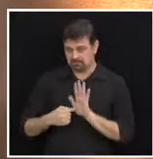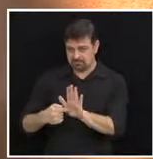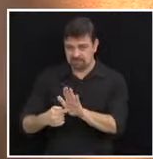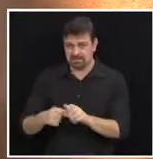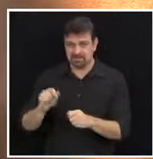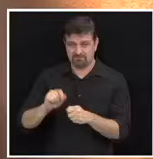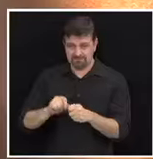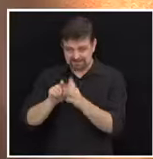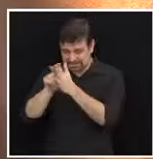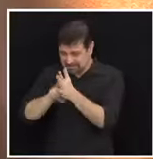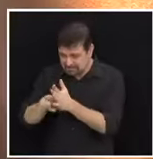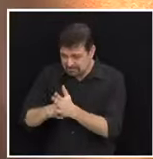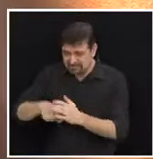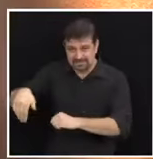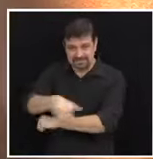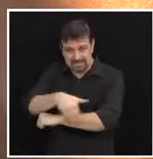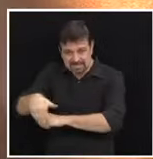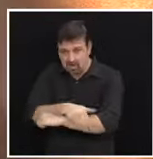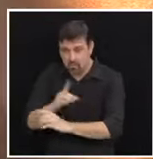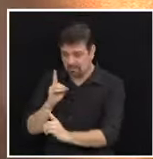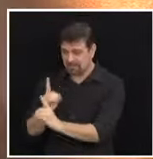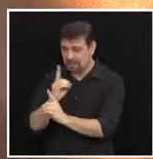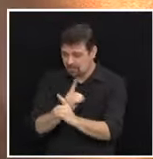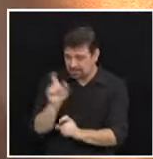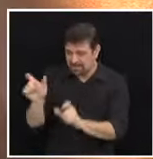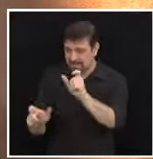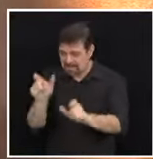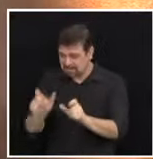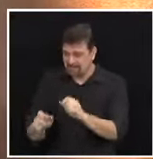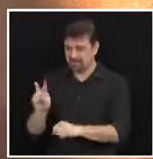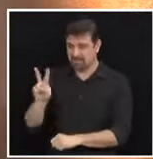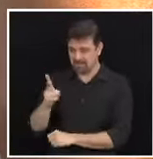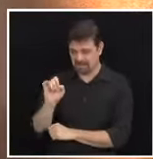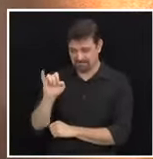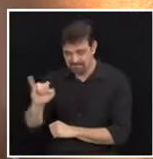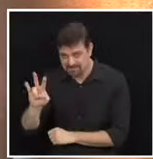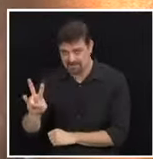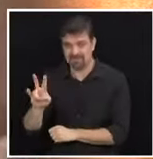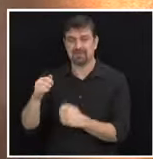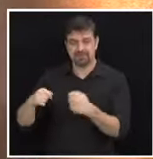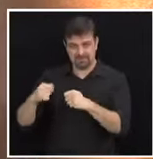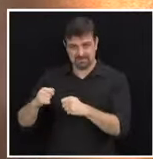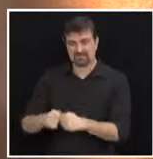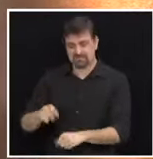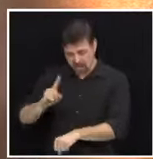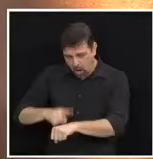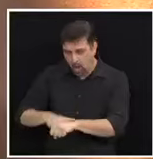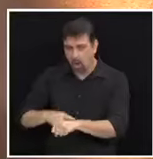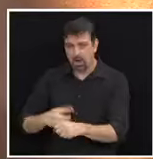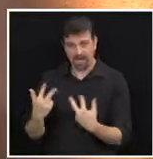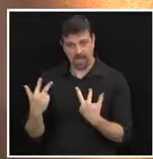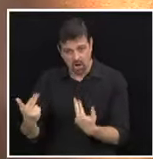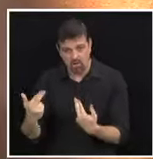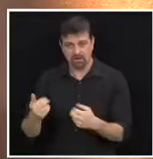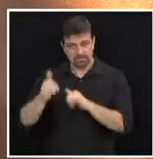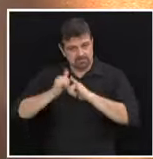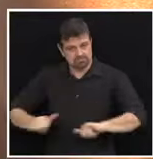uma contribuição muito grande em relação a isso. Mas precisa aumentar mais, precisa de momentos como esse para se divulgar o